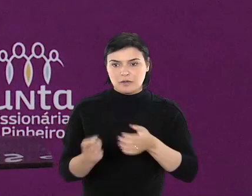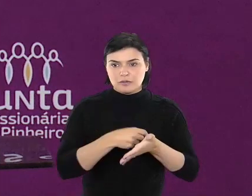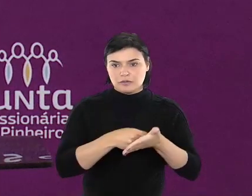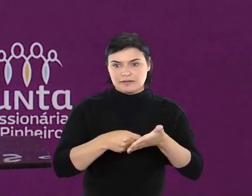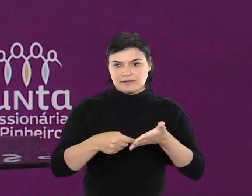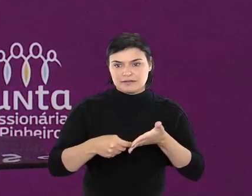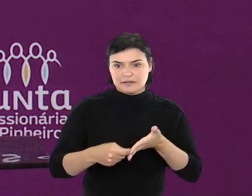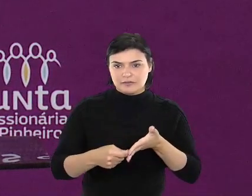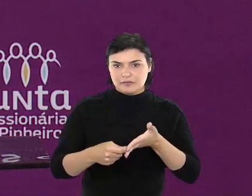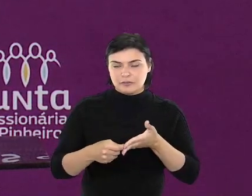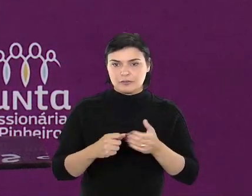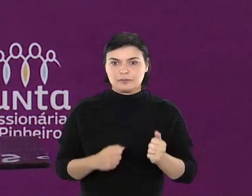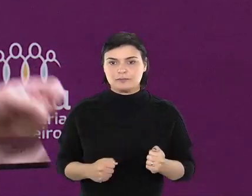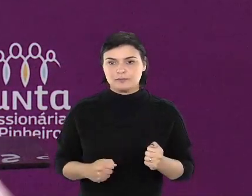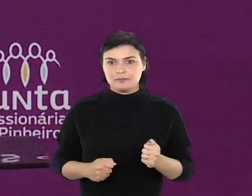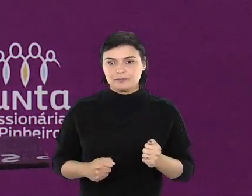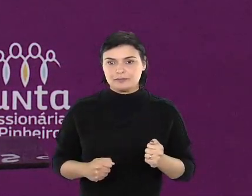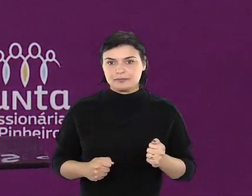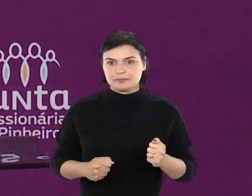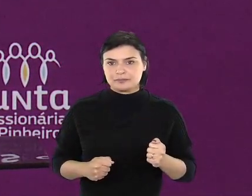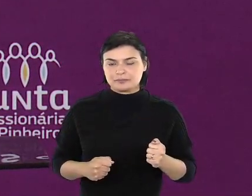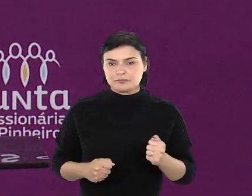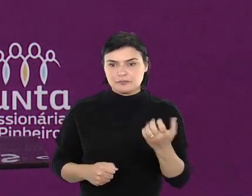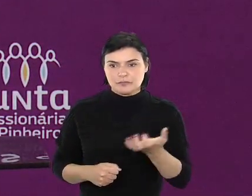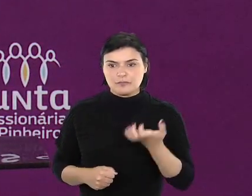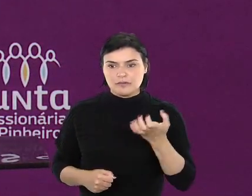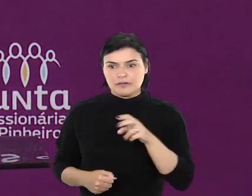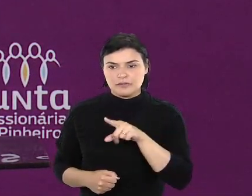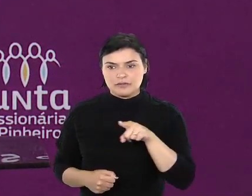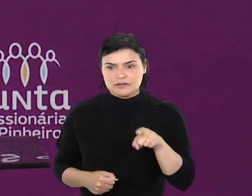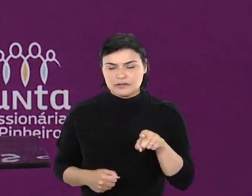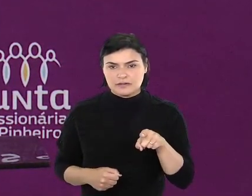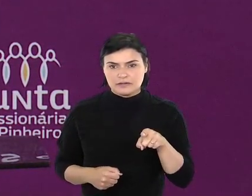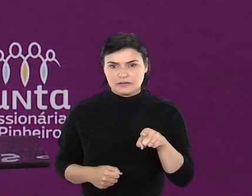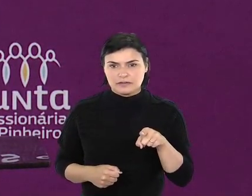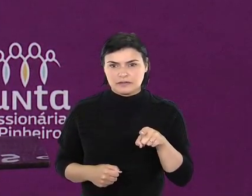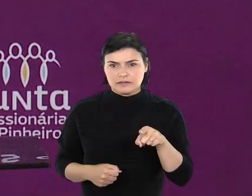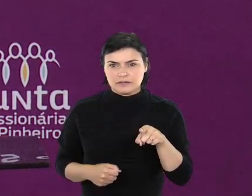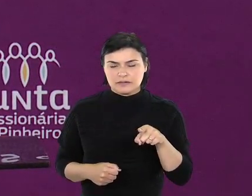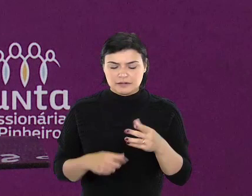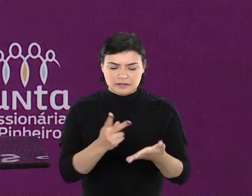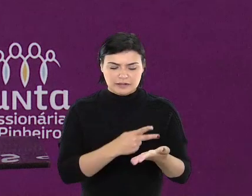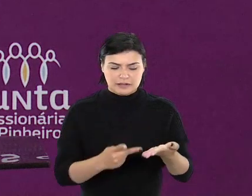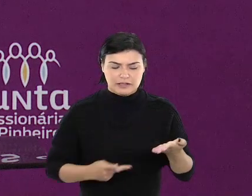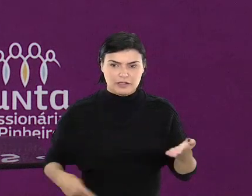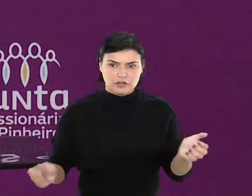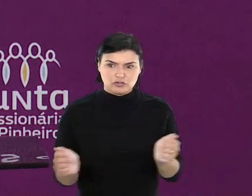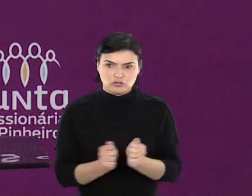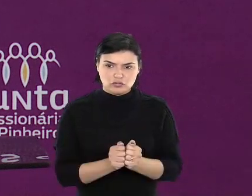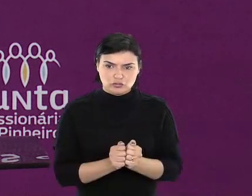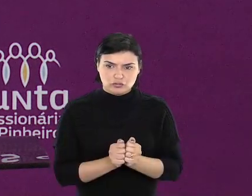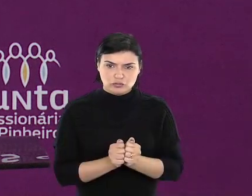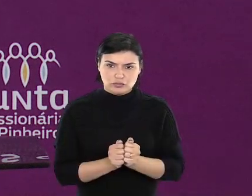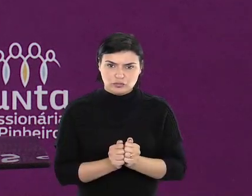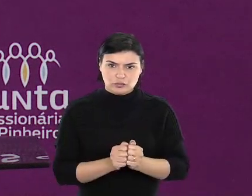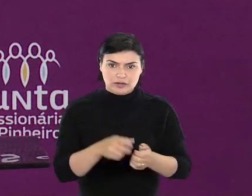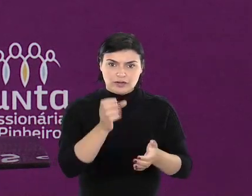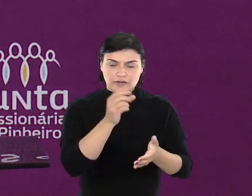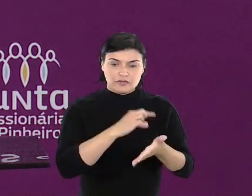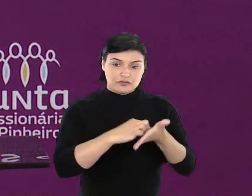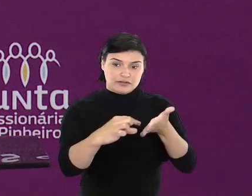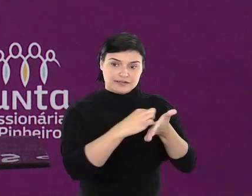Pergunta lá eu queria que você nesse comigo Versículo 5